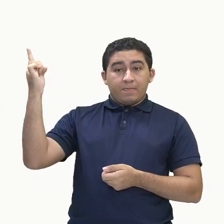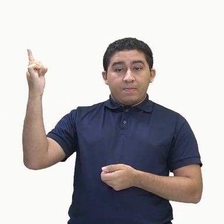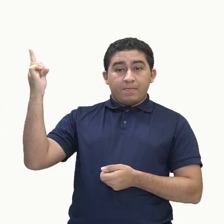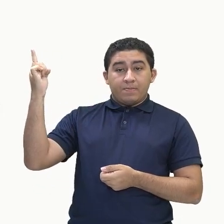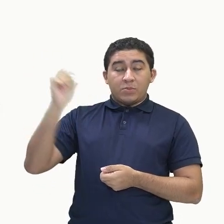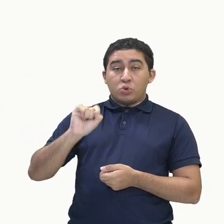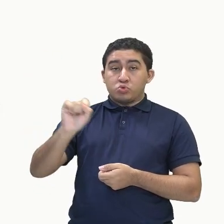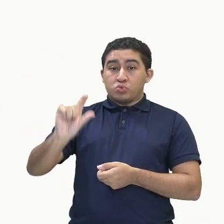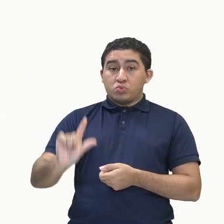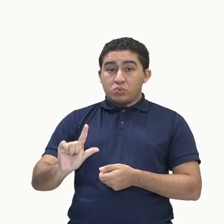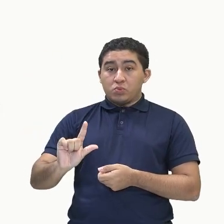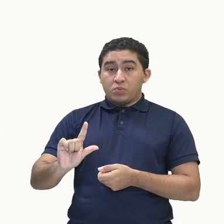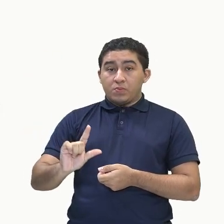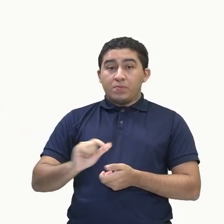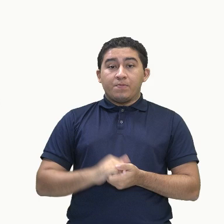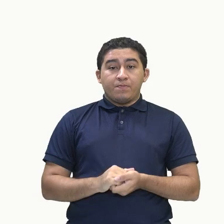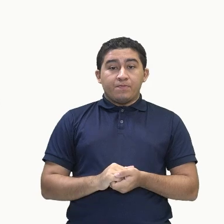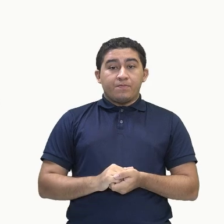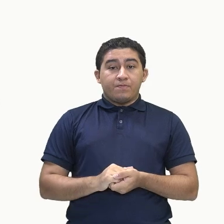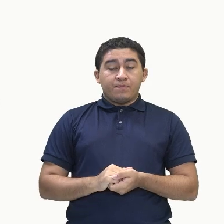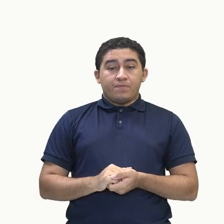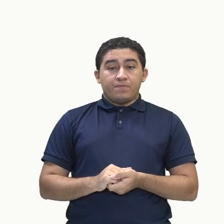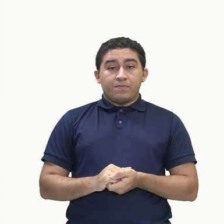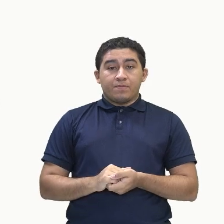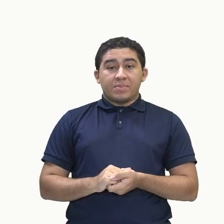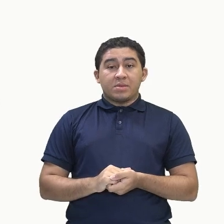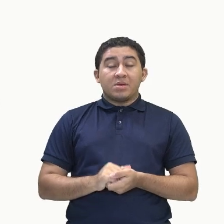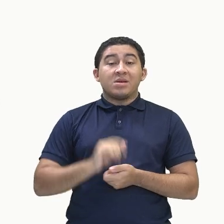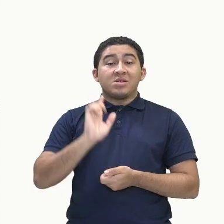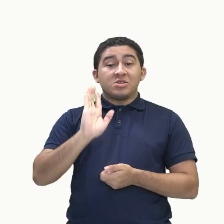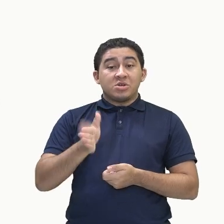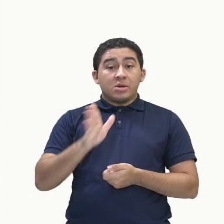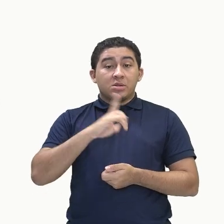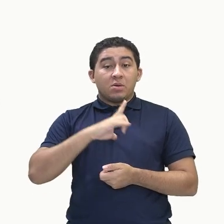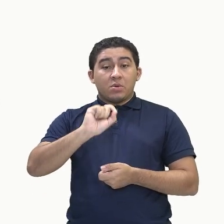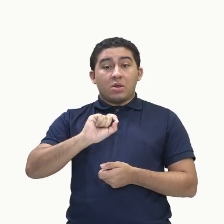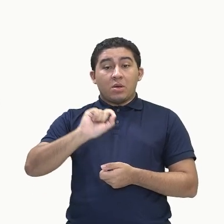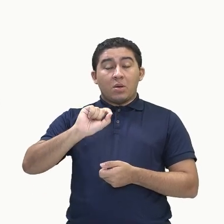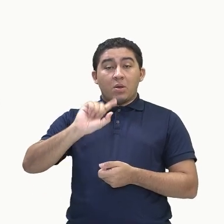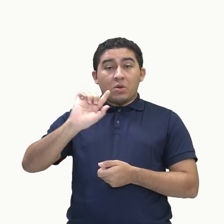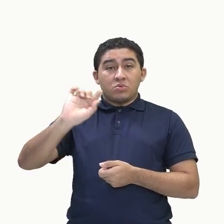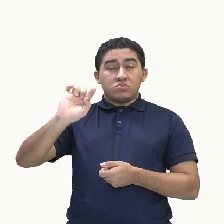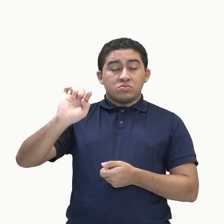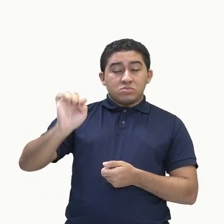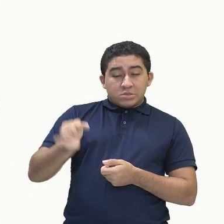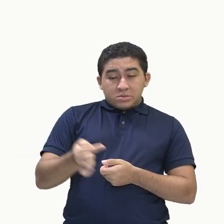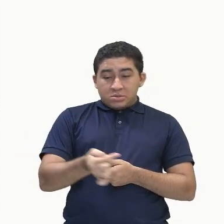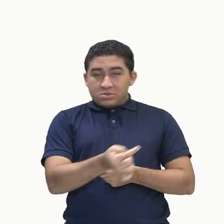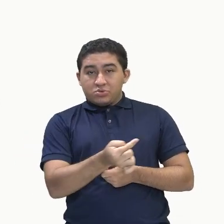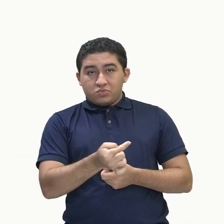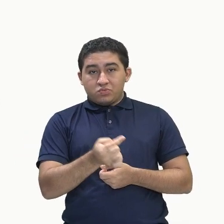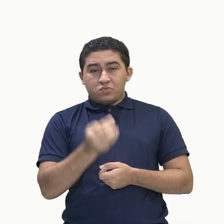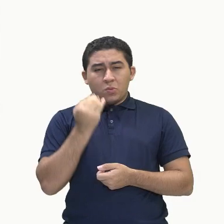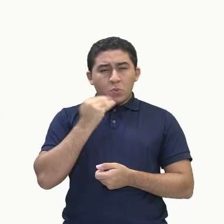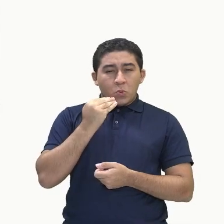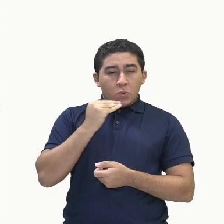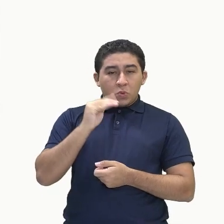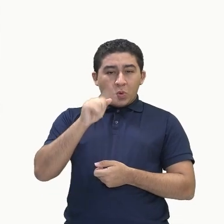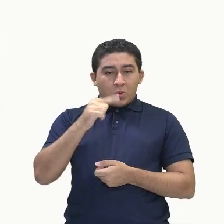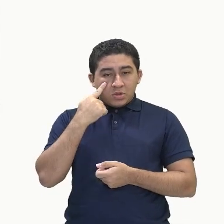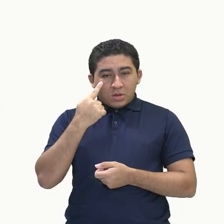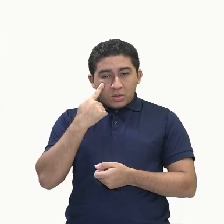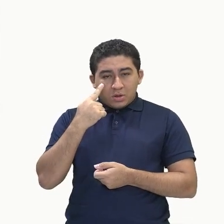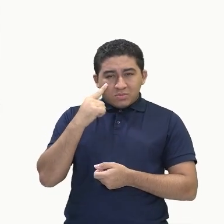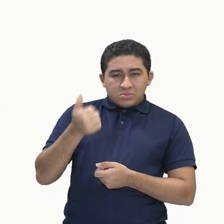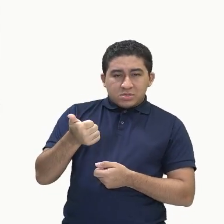e verifico aqui a minha linha. Esse mapa, ele já está traçado assim, olha. Tá mais ou menos aqui entre os 160,